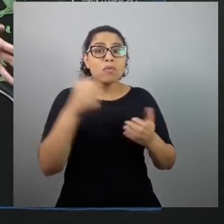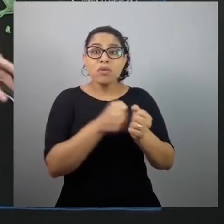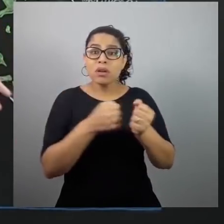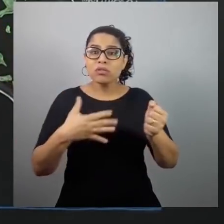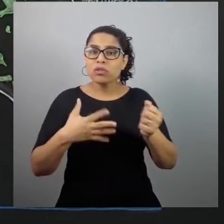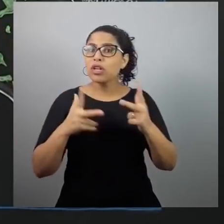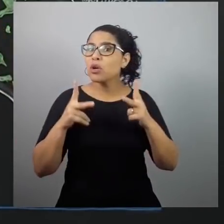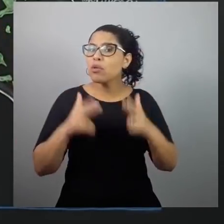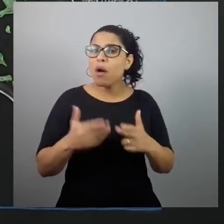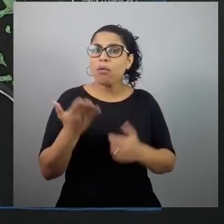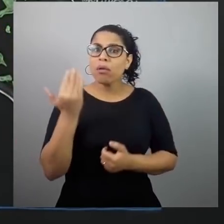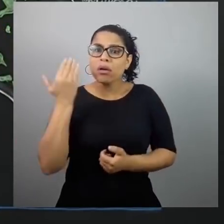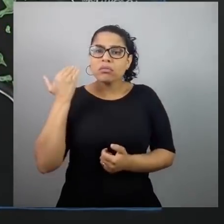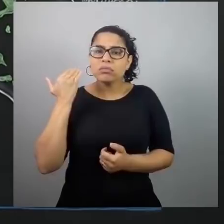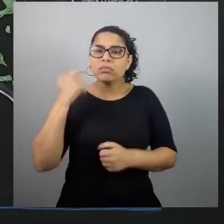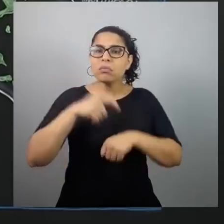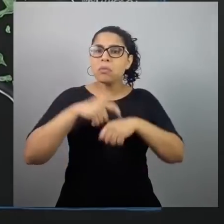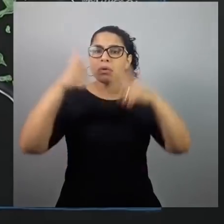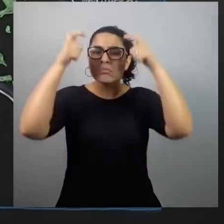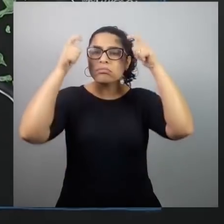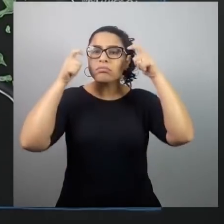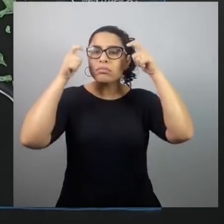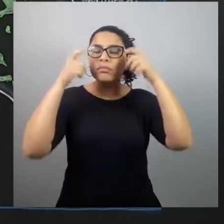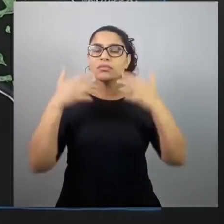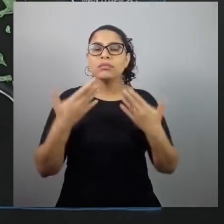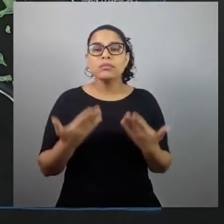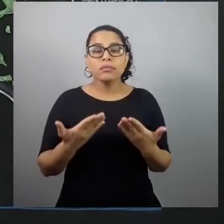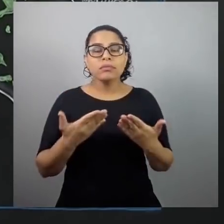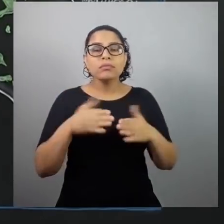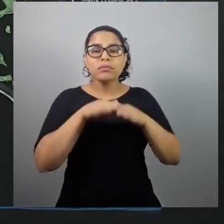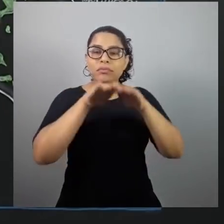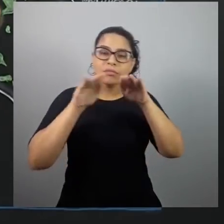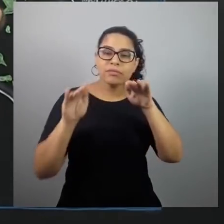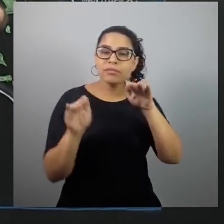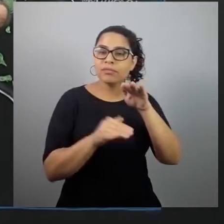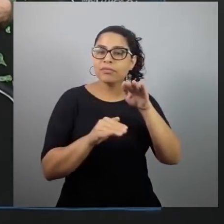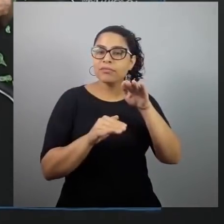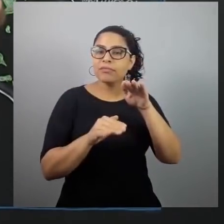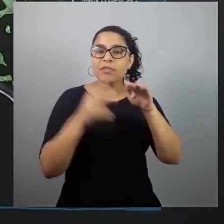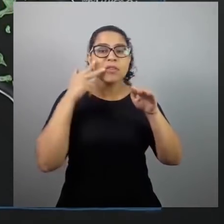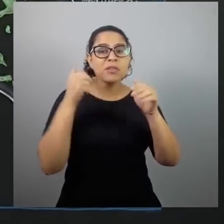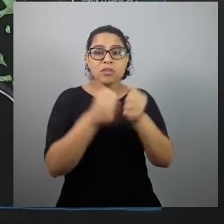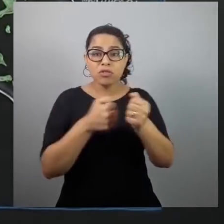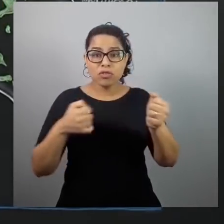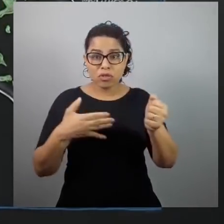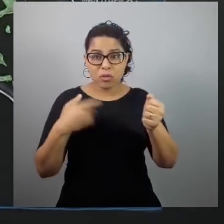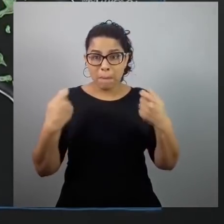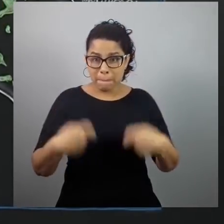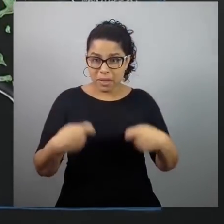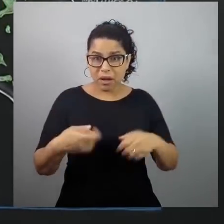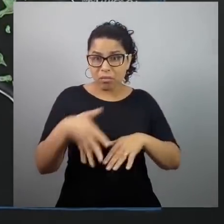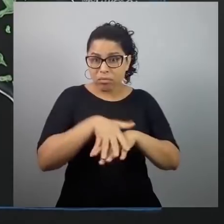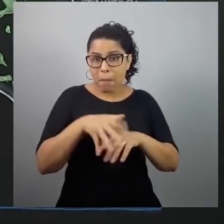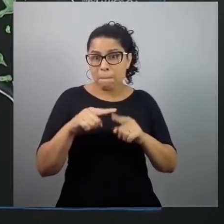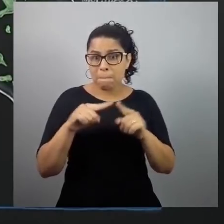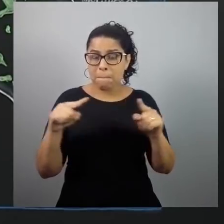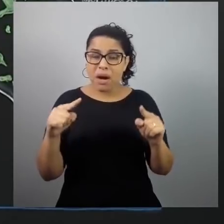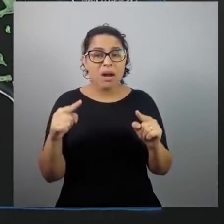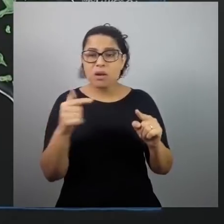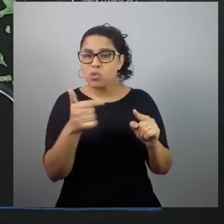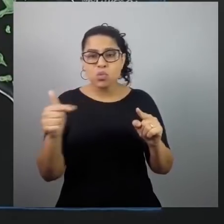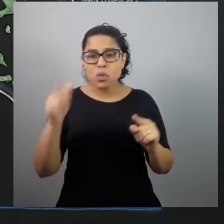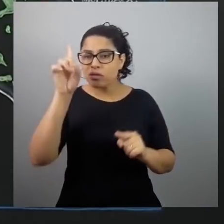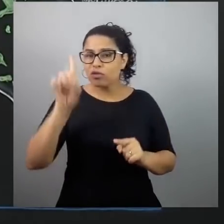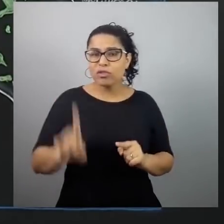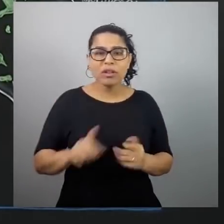da mesma forma que era no período do Império, com a ideia de assimilação, ou seja, que os indígenas deveriam ser incorporados às ações do Estado